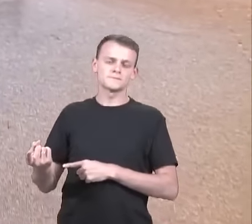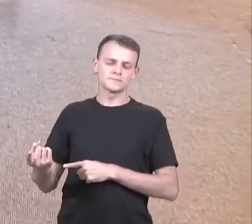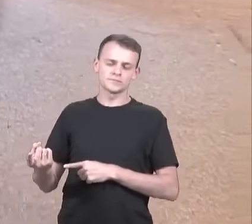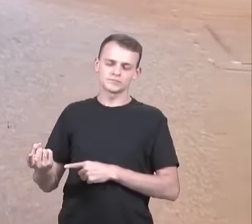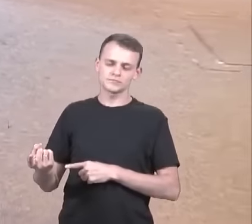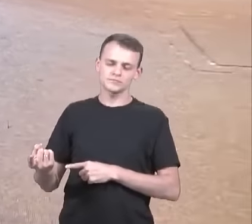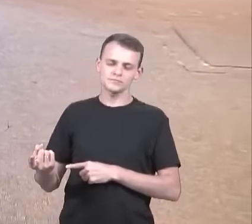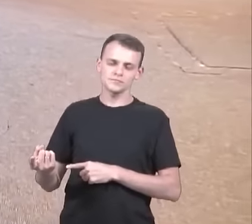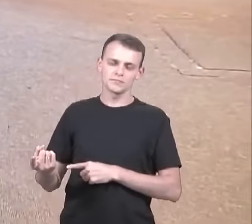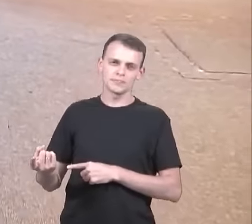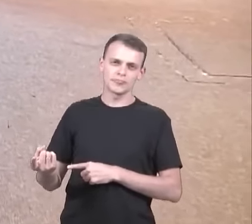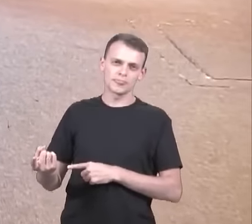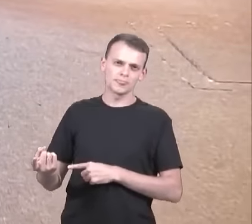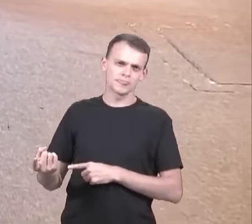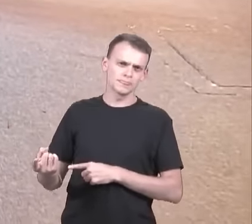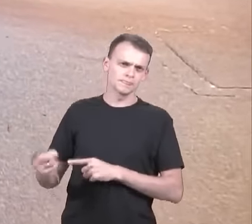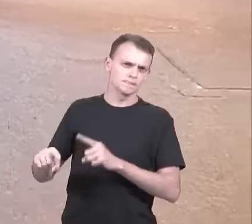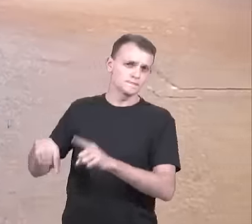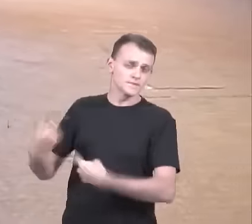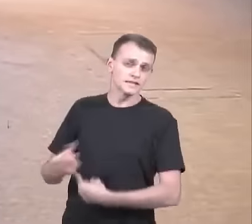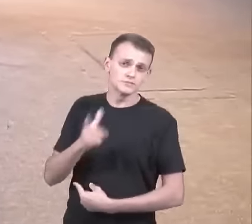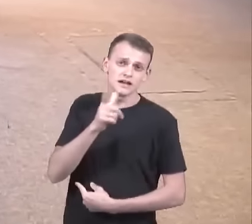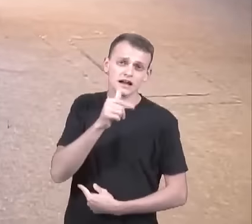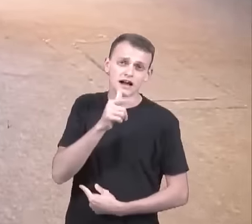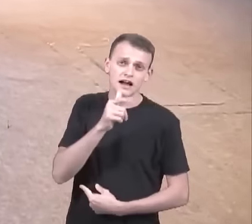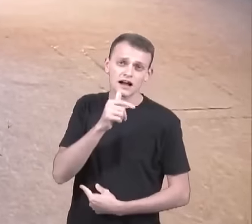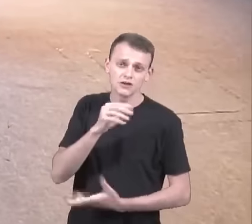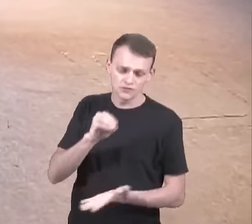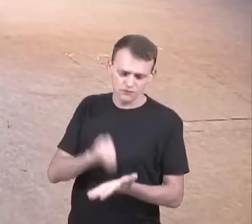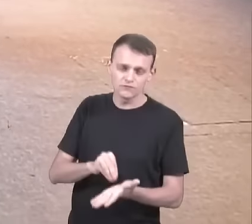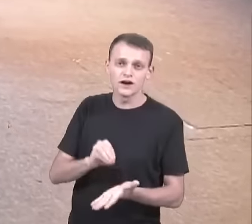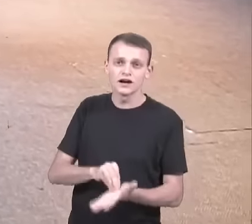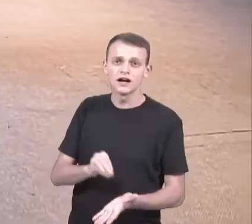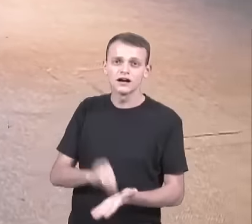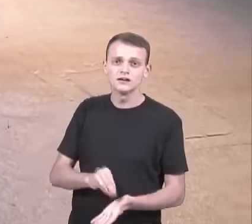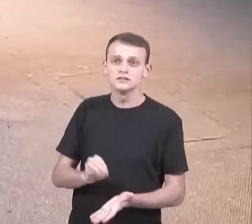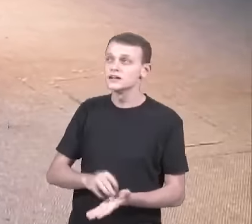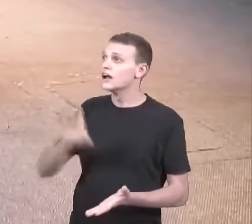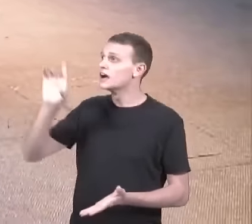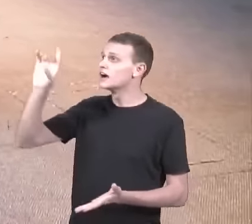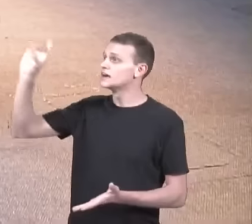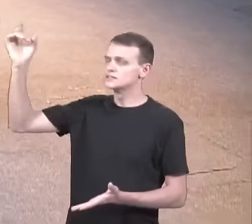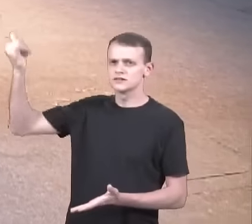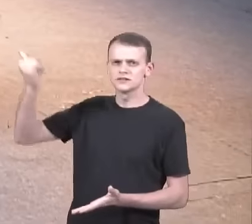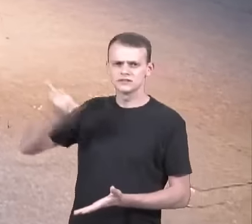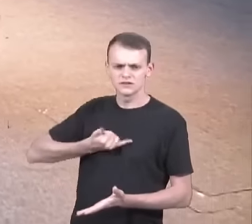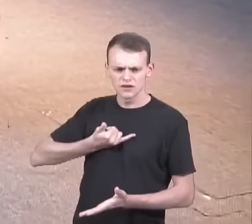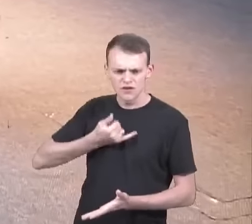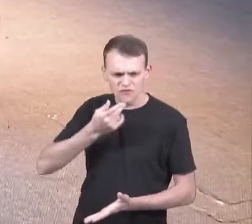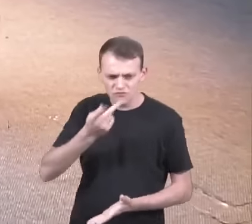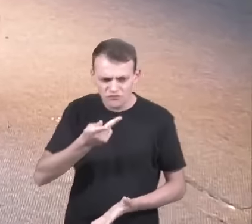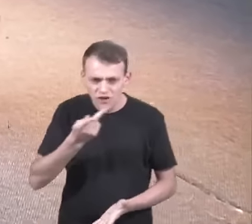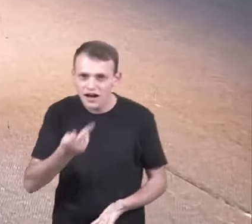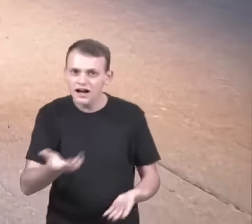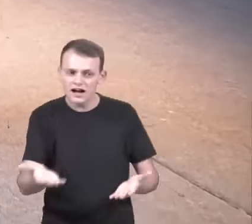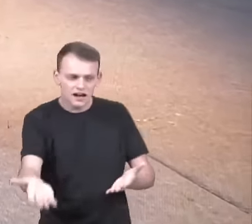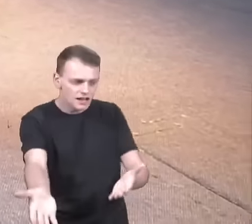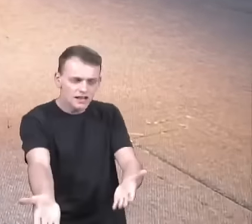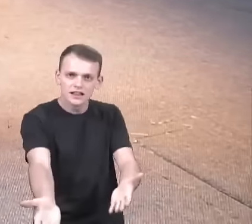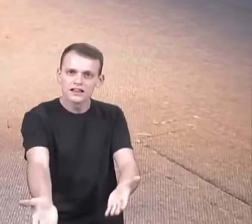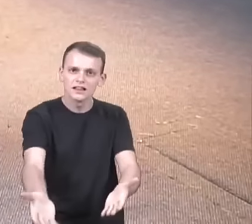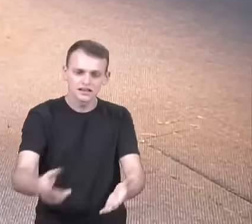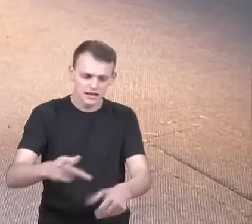da água que faltou e o povo com sede, Deus diz para ele, fala com a rocha.